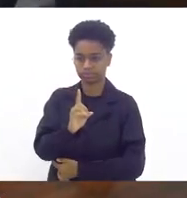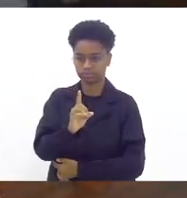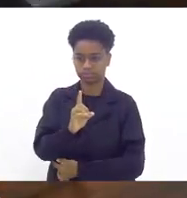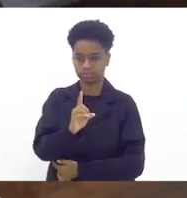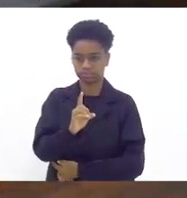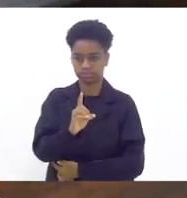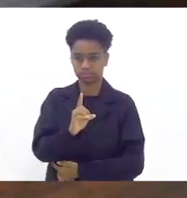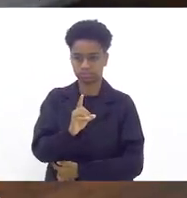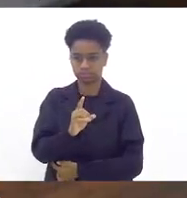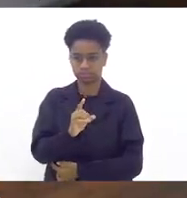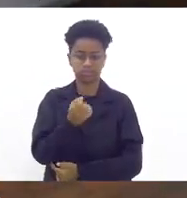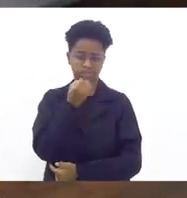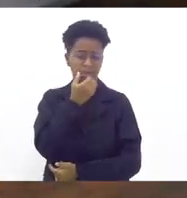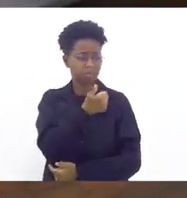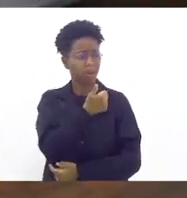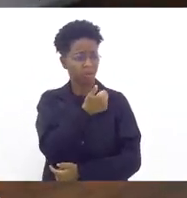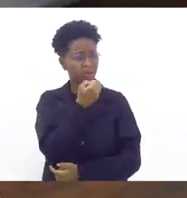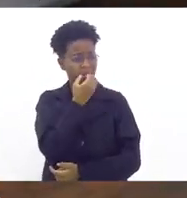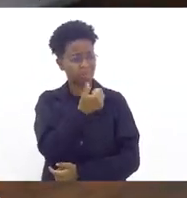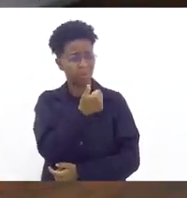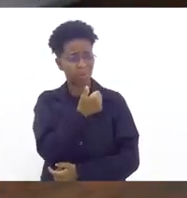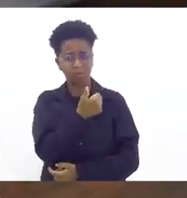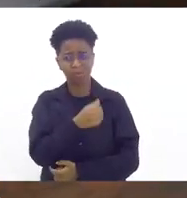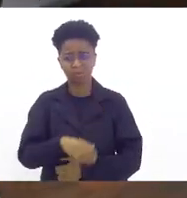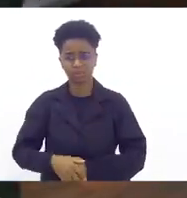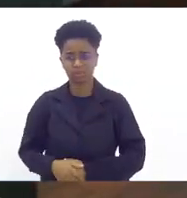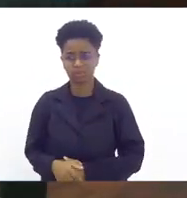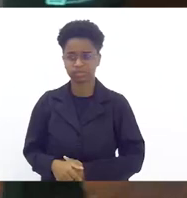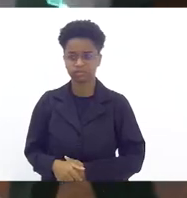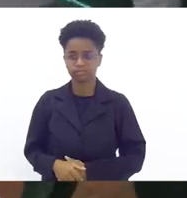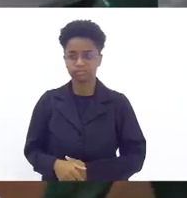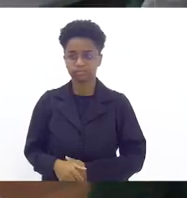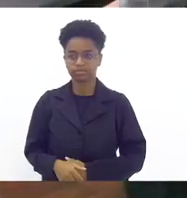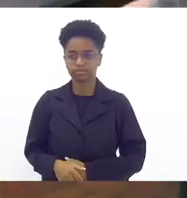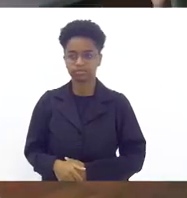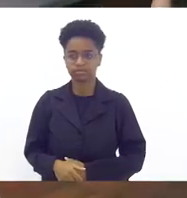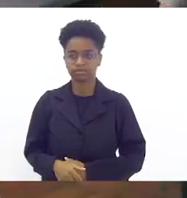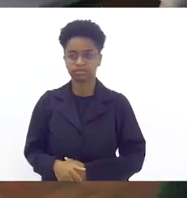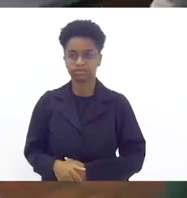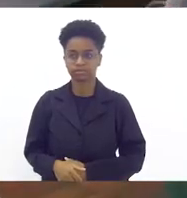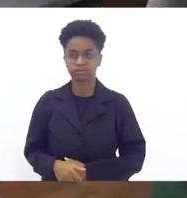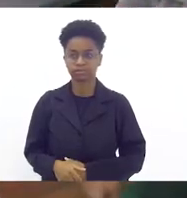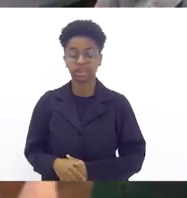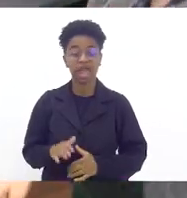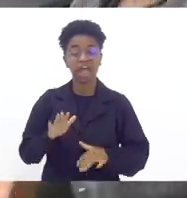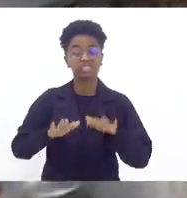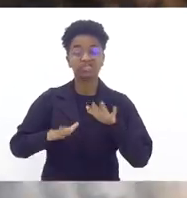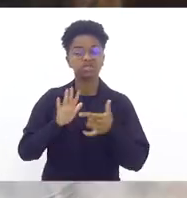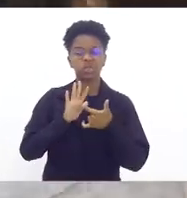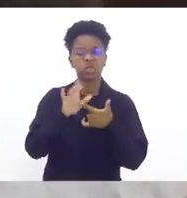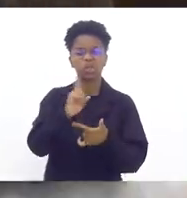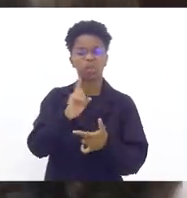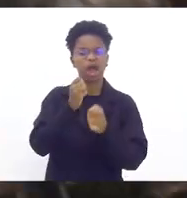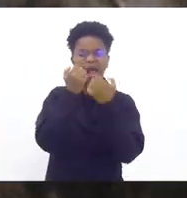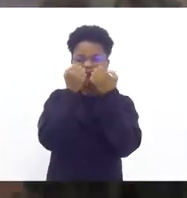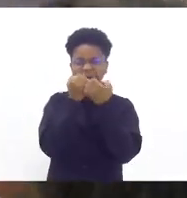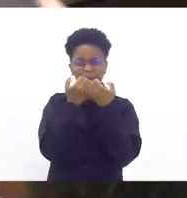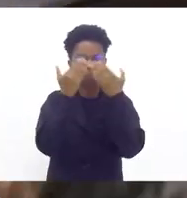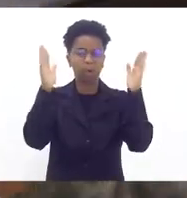Estava bom, estava bom. Está atrás. Nem sempre ele vai se apresentar de maneira explícita.